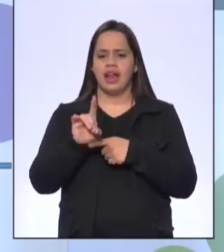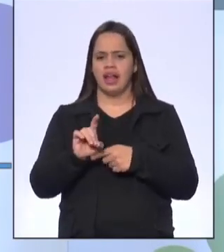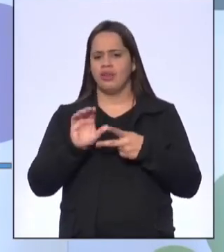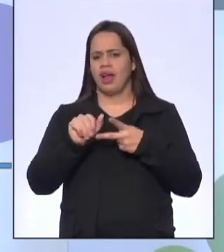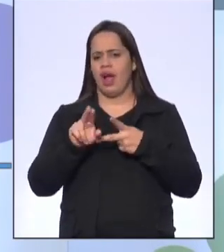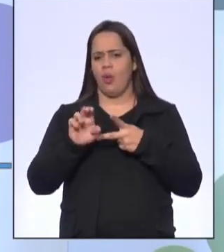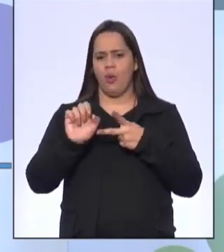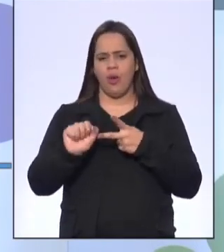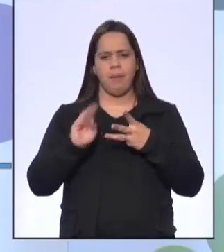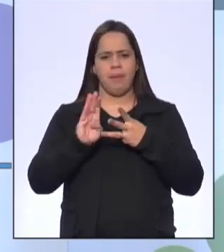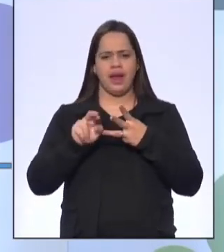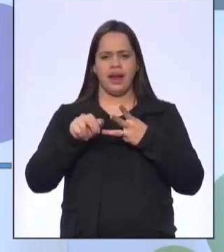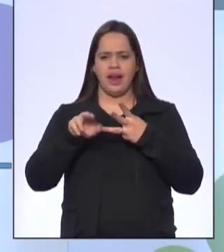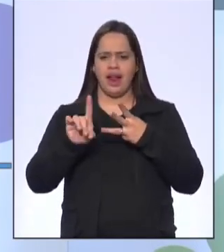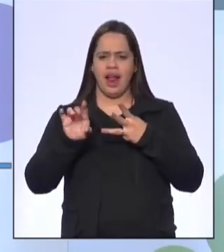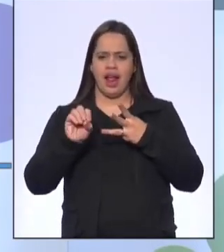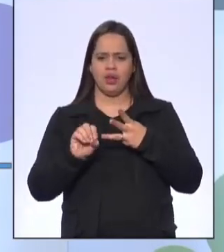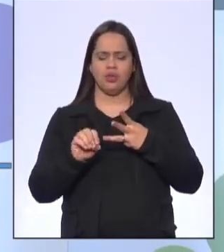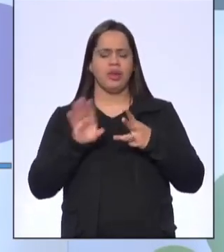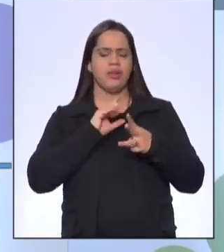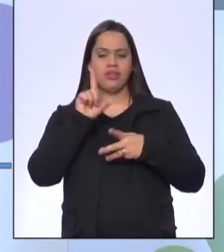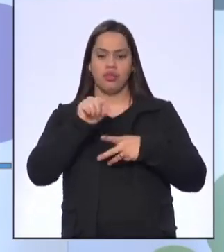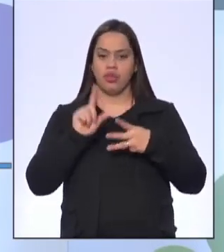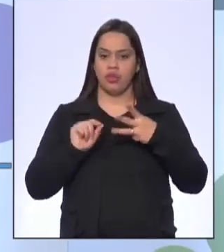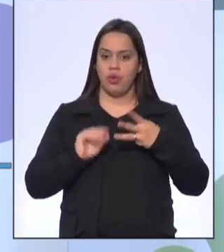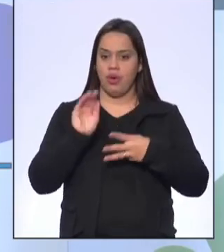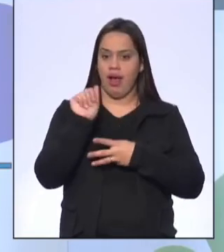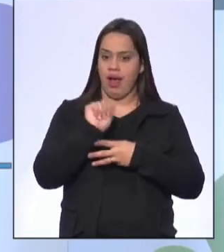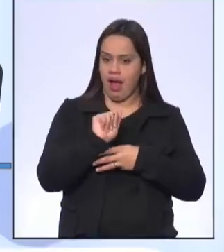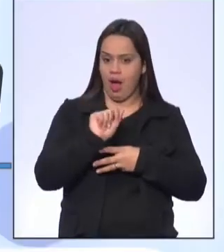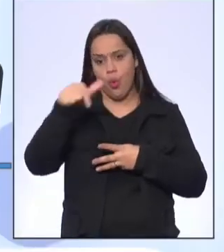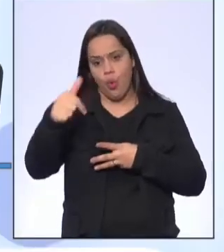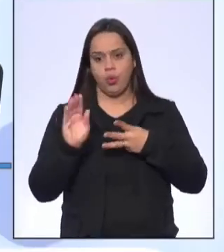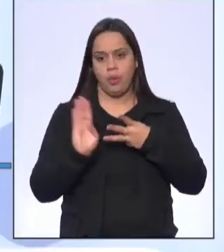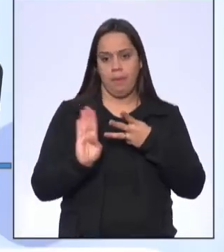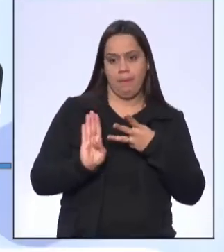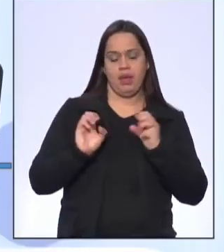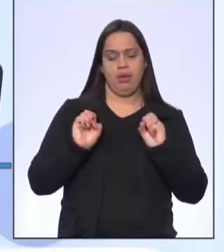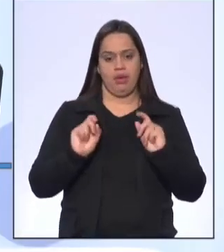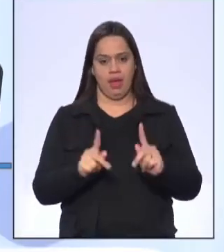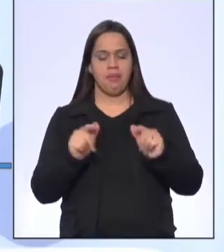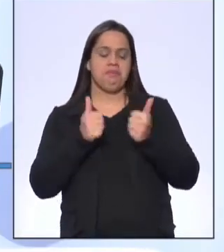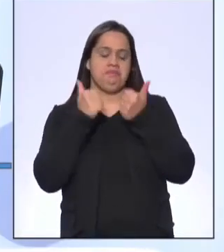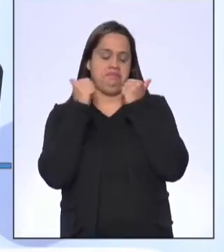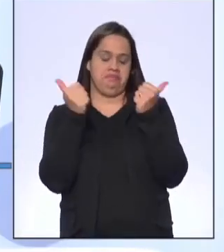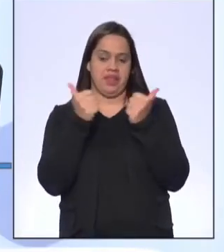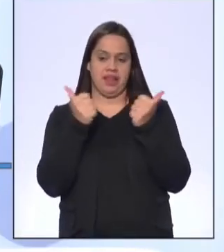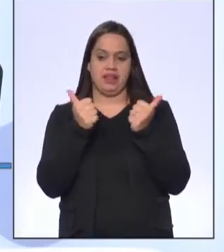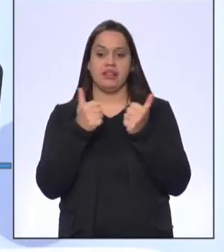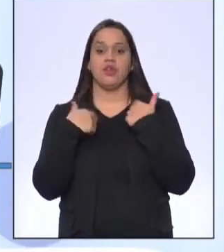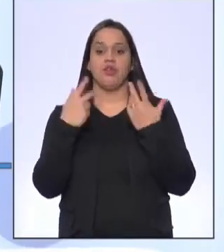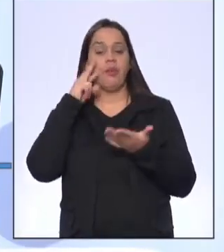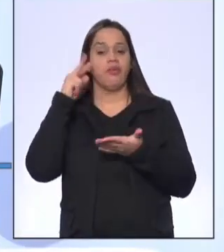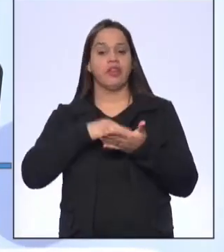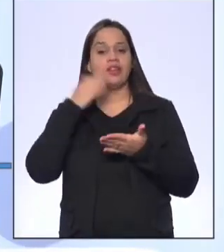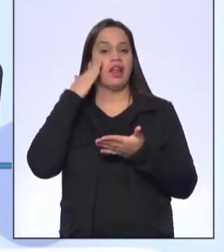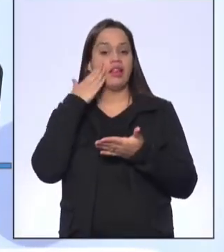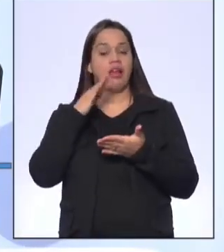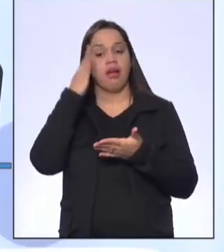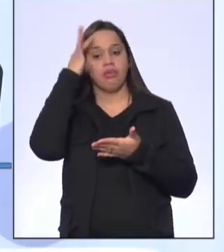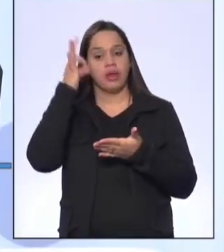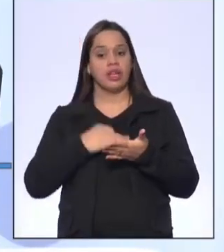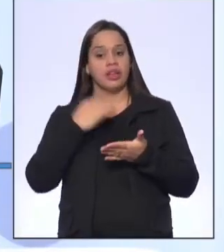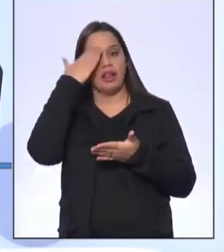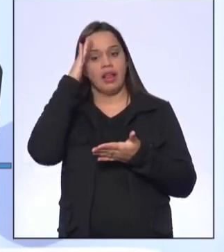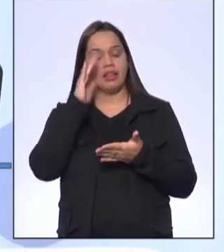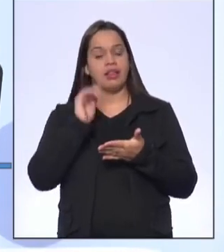Bernardo, enfim. Muitos falaram alternativa A, alguns falaram alternativa B. Beleza. Então, vamos tentar entender essa questão. Então, é um desconto,